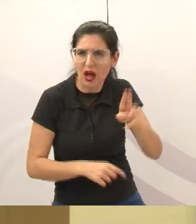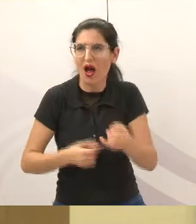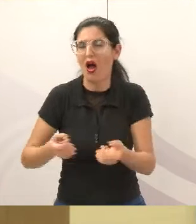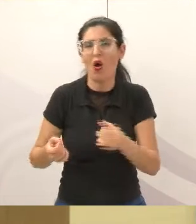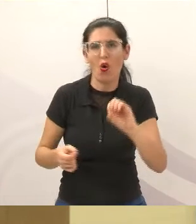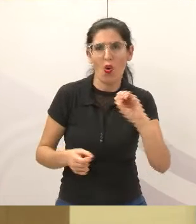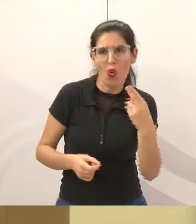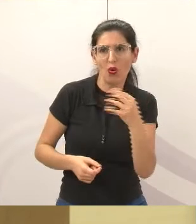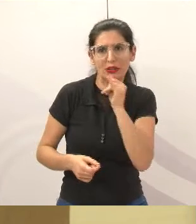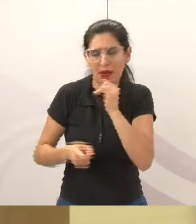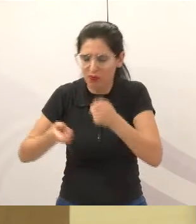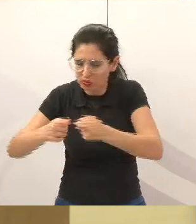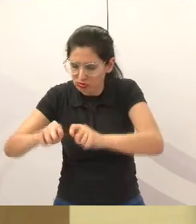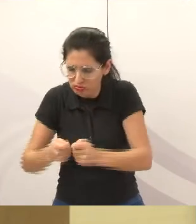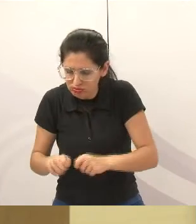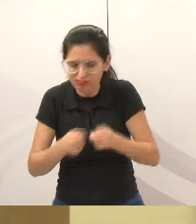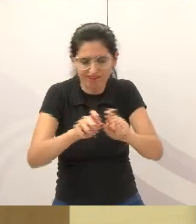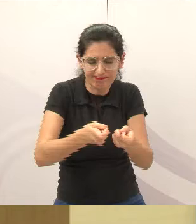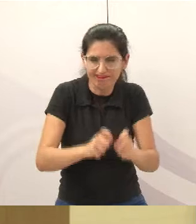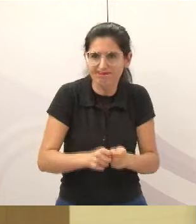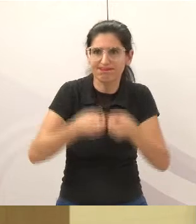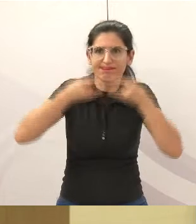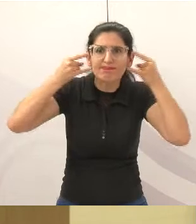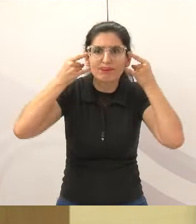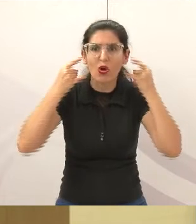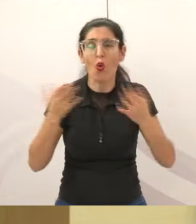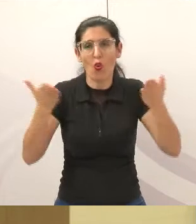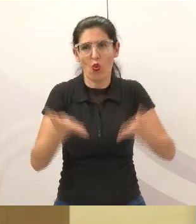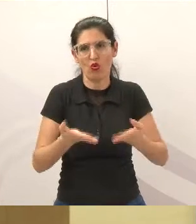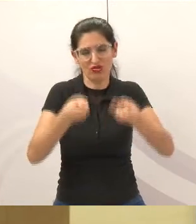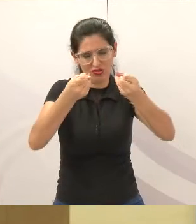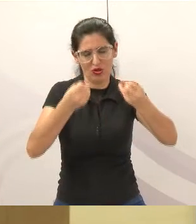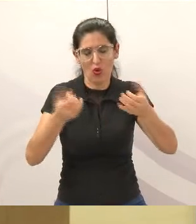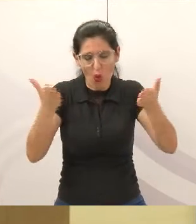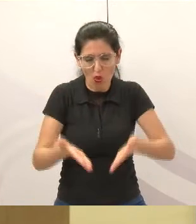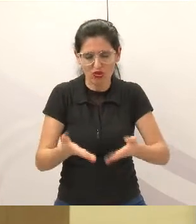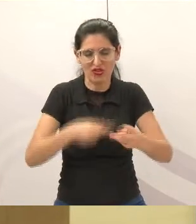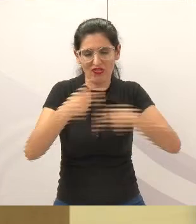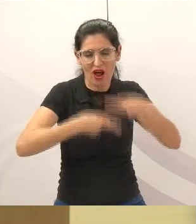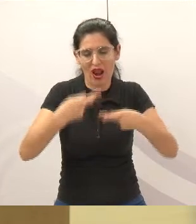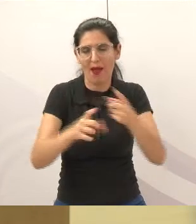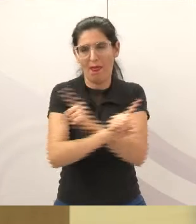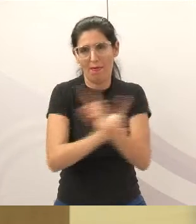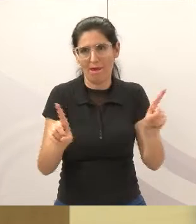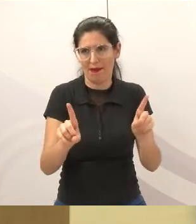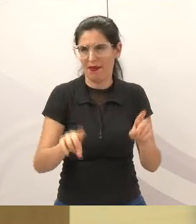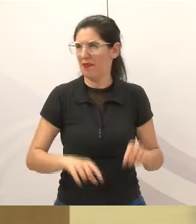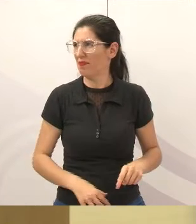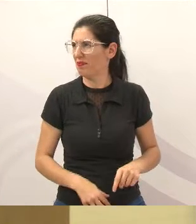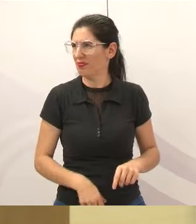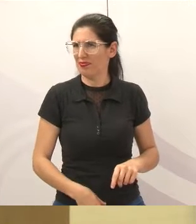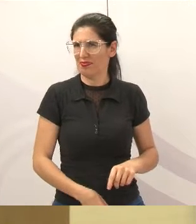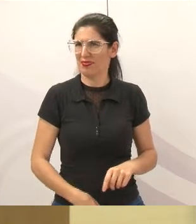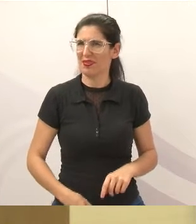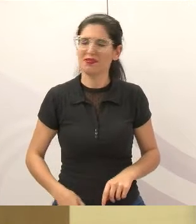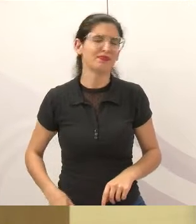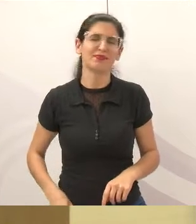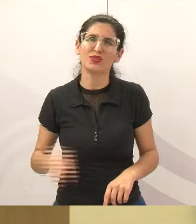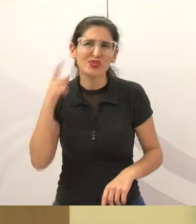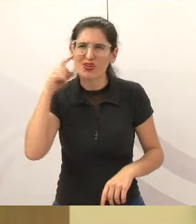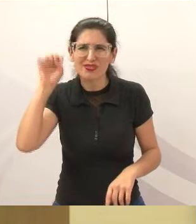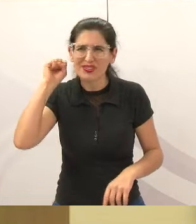não entrou na ordem do dia. E referente à multa que lá estava na primeira apresentação do